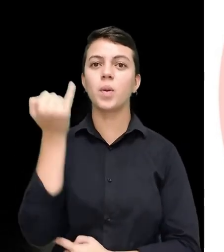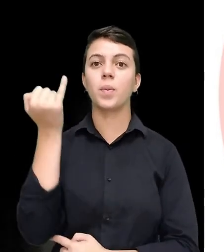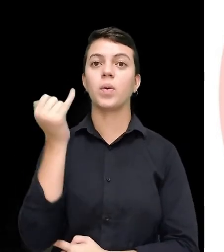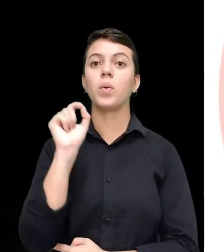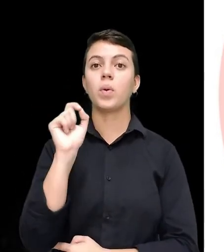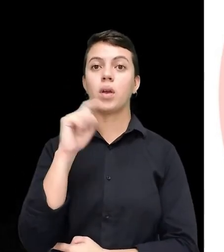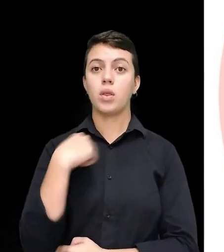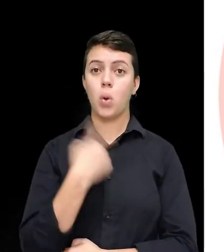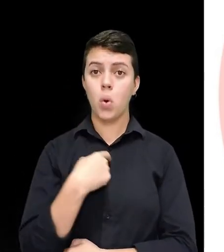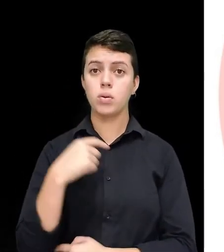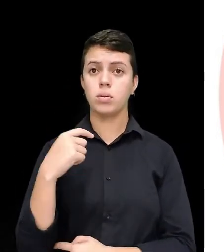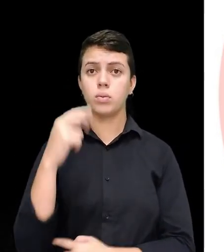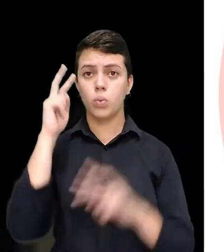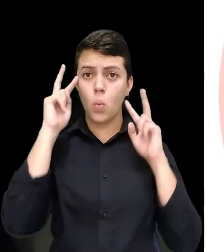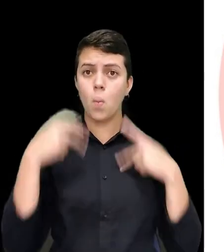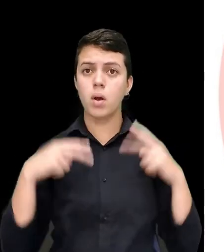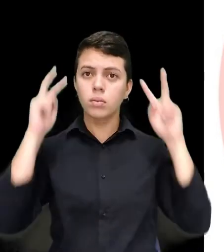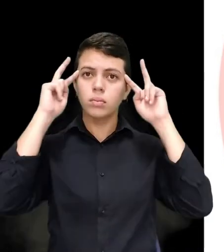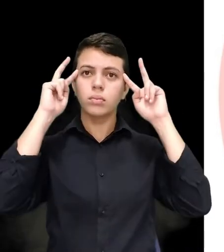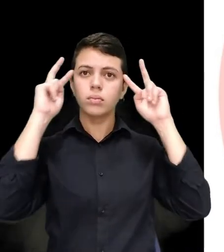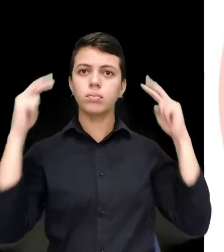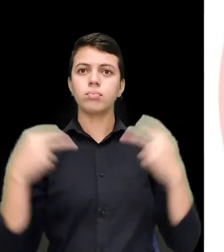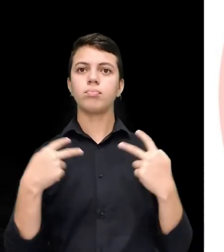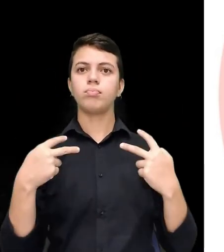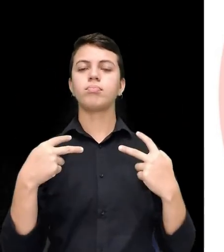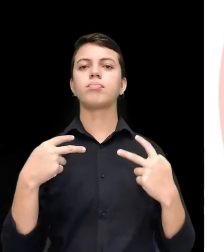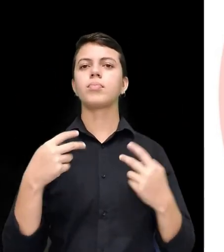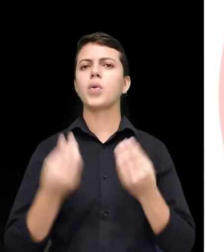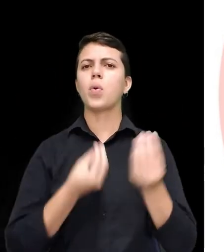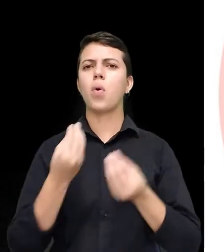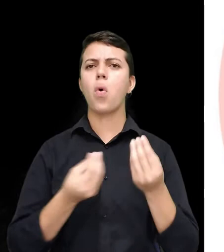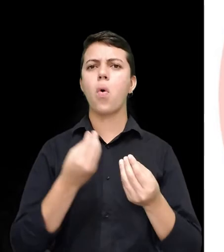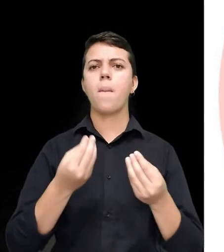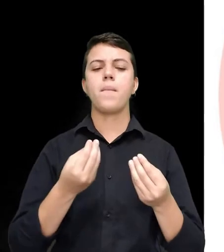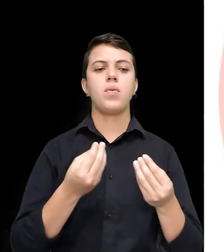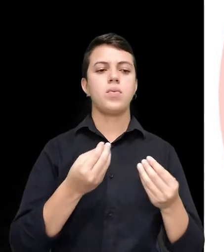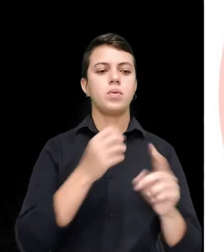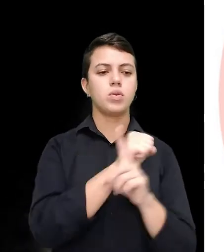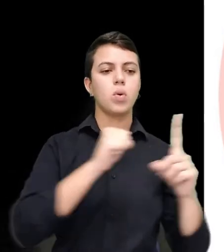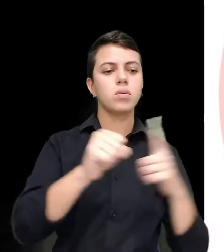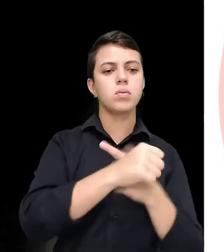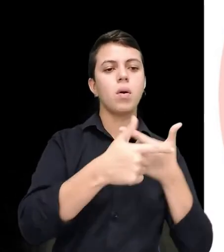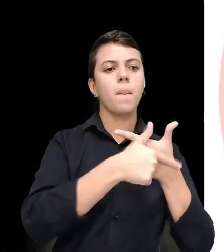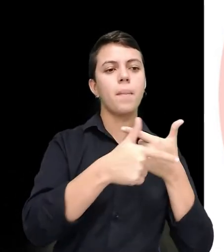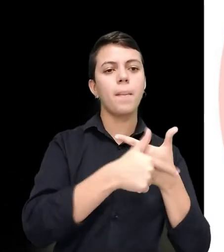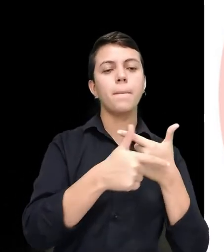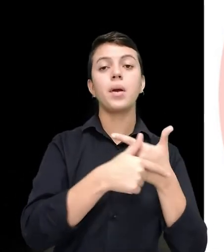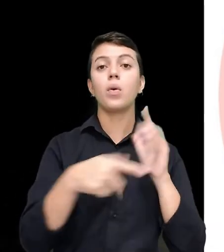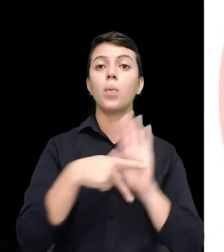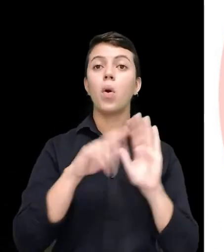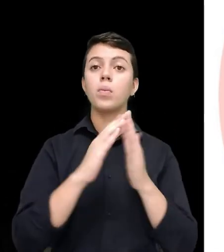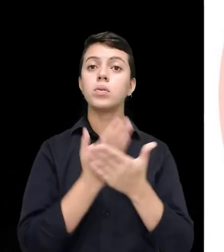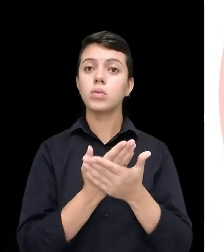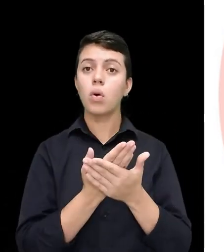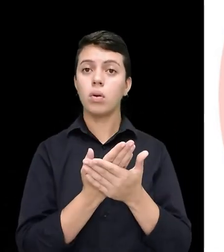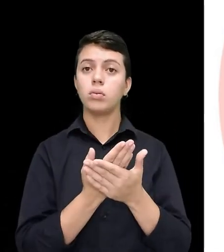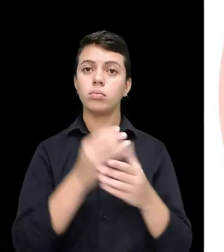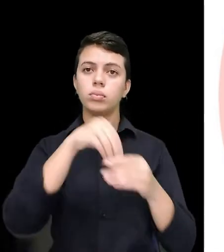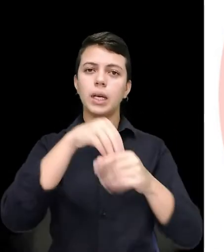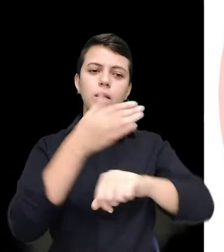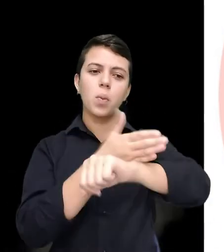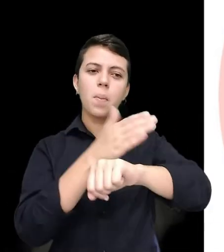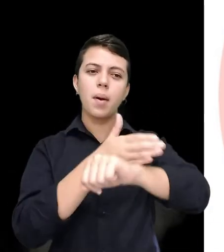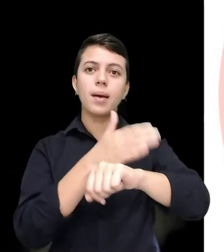possa reconhecer e refletir sobre o papel social da escola e do